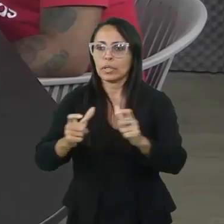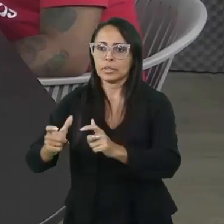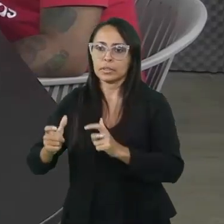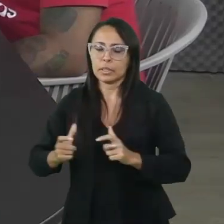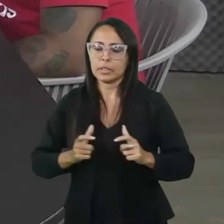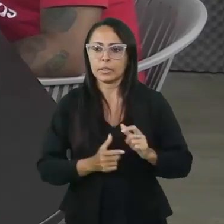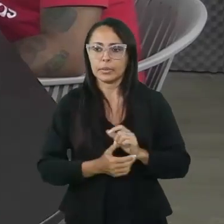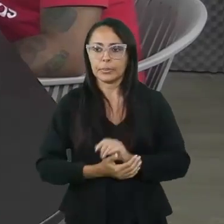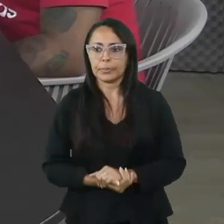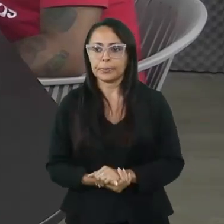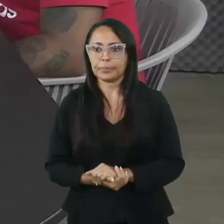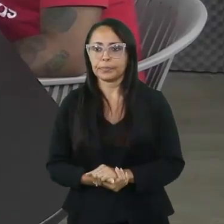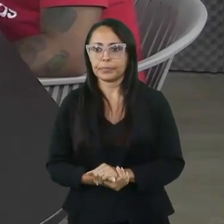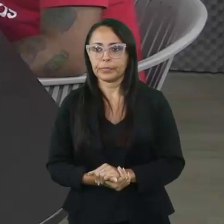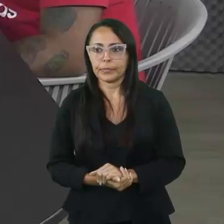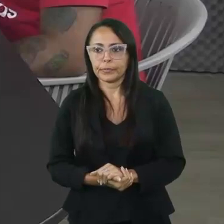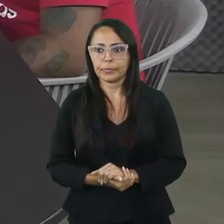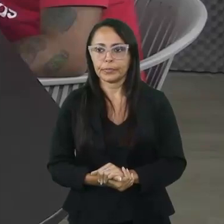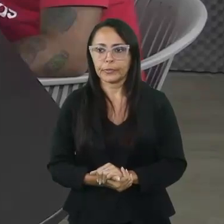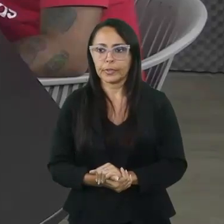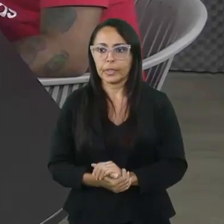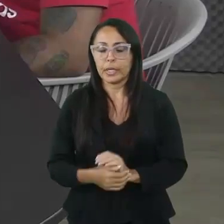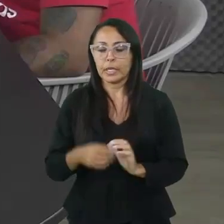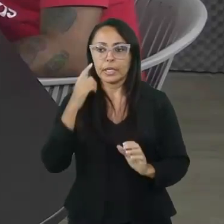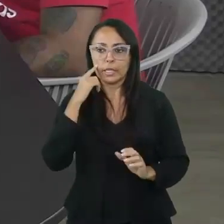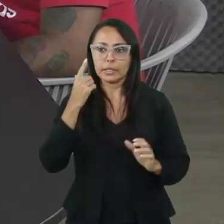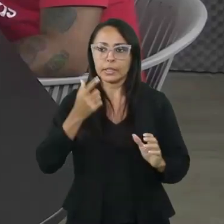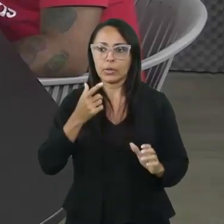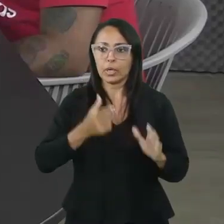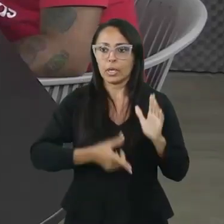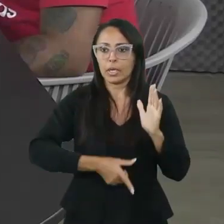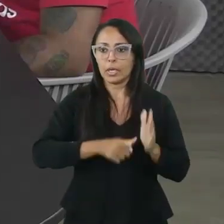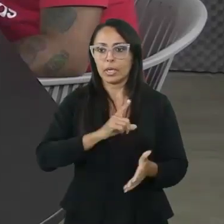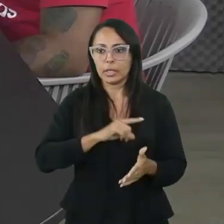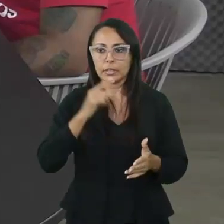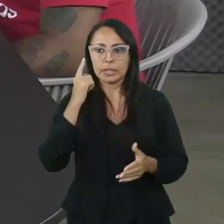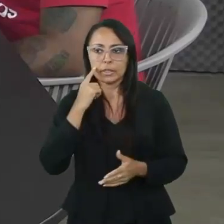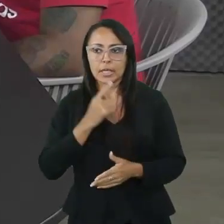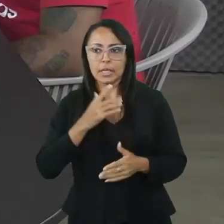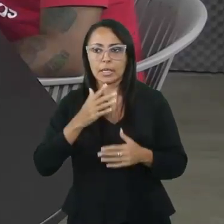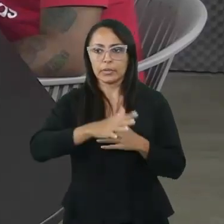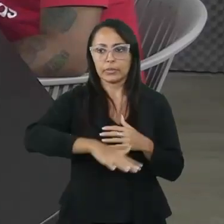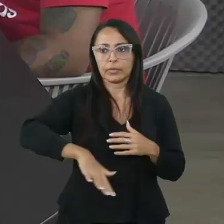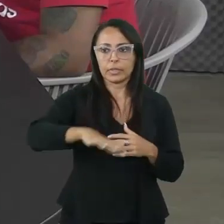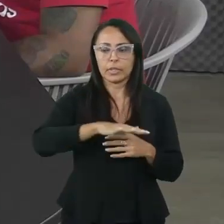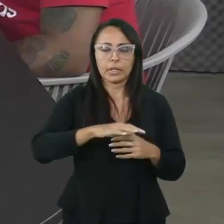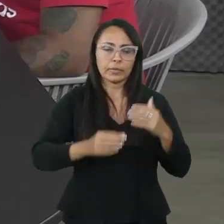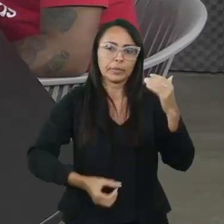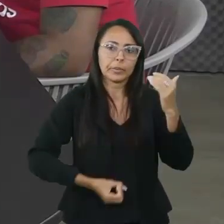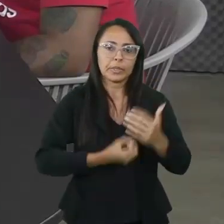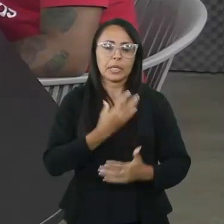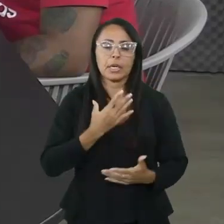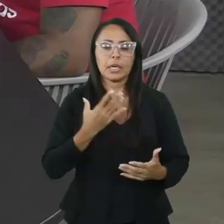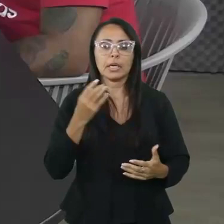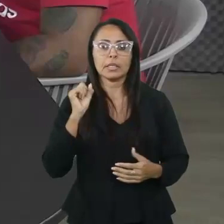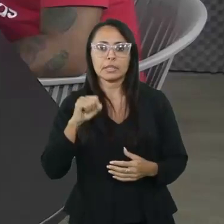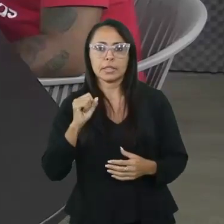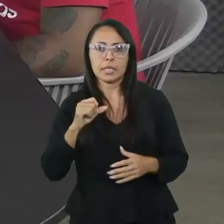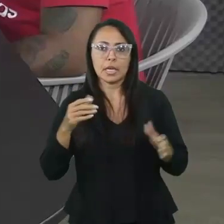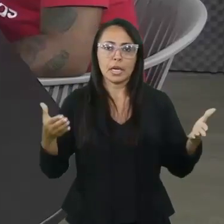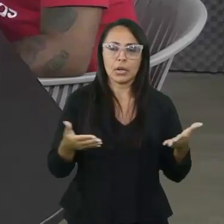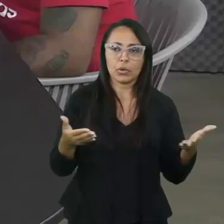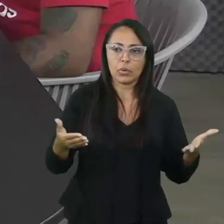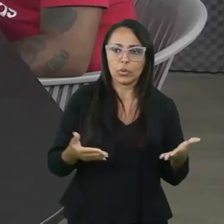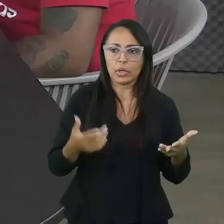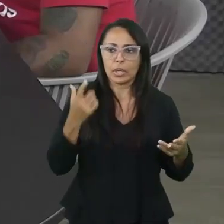Aí qual é o pulo do gato aí? Antes, os estudantes eram majoritariamente dali. Vamos criar uma área de pertencimento. Agora,